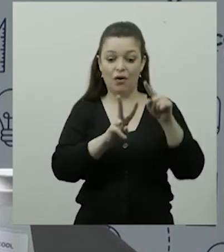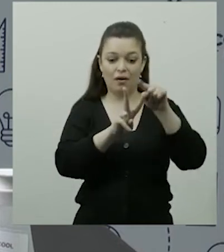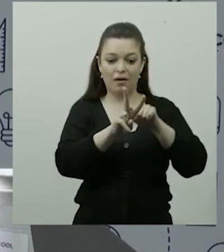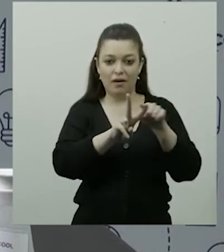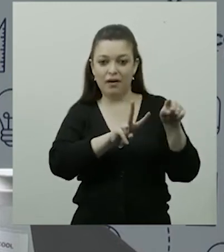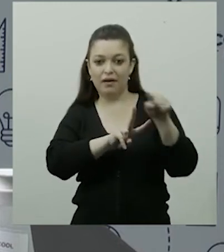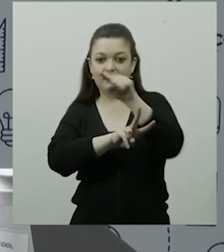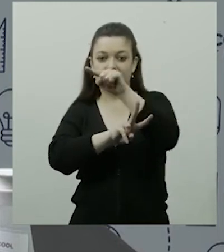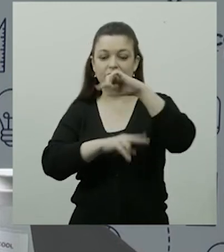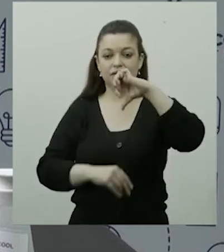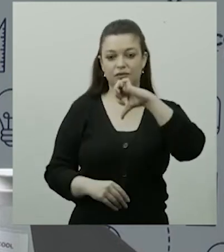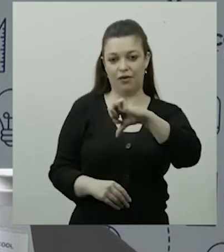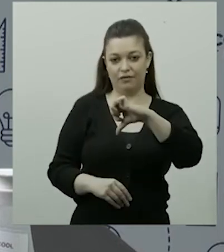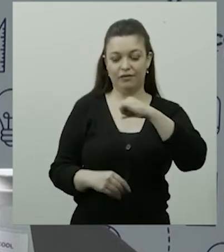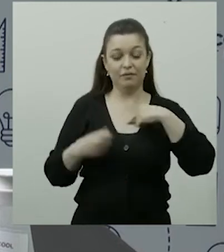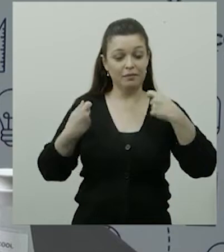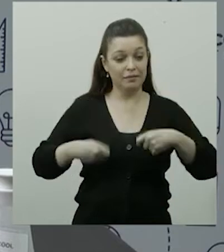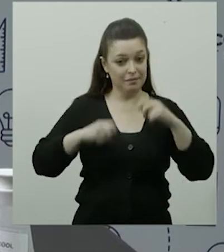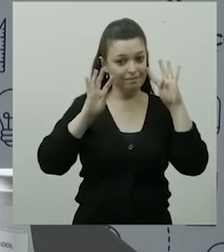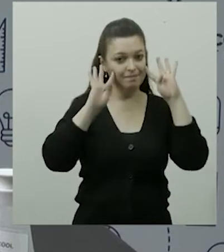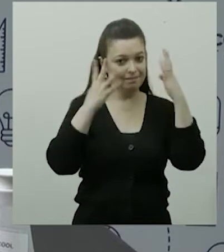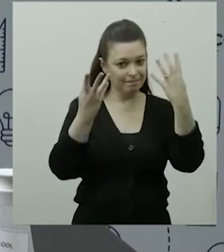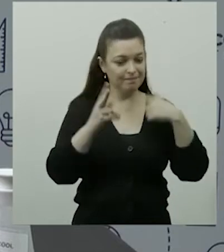de 9 para resolver.